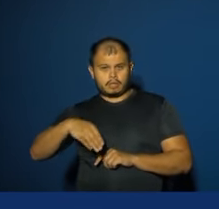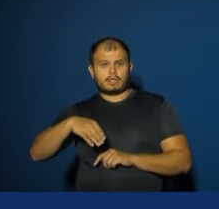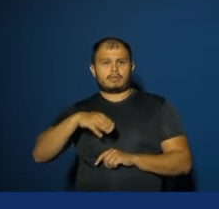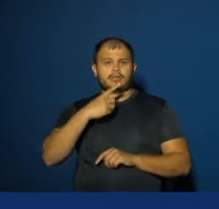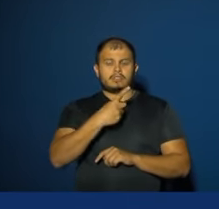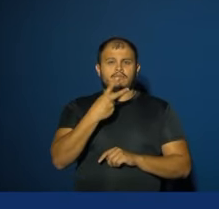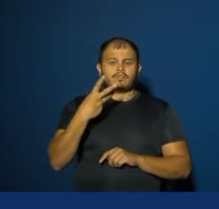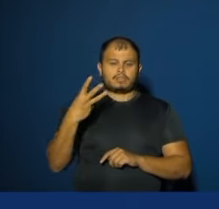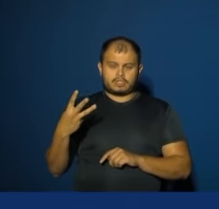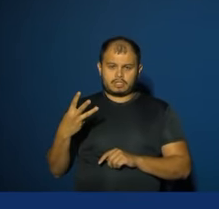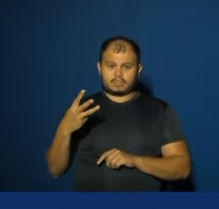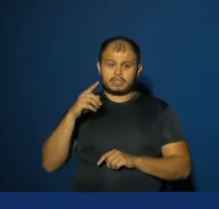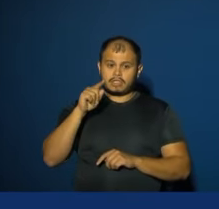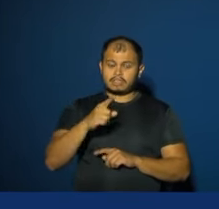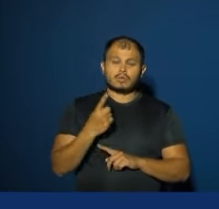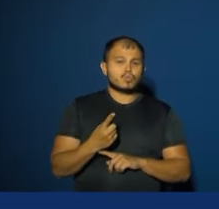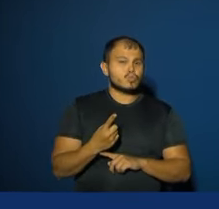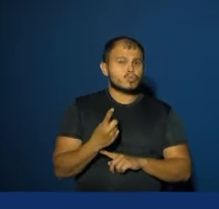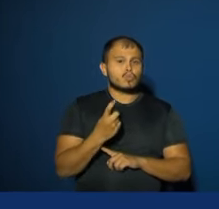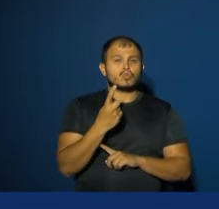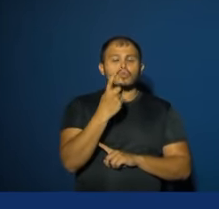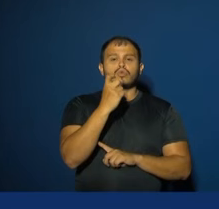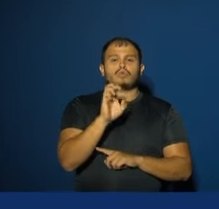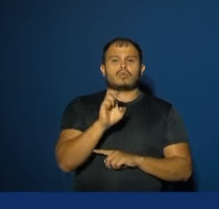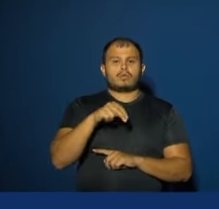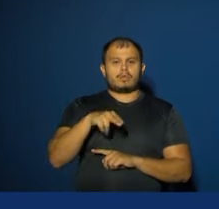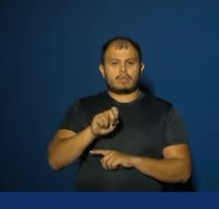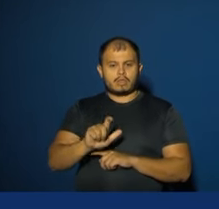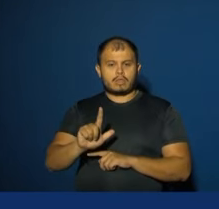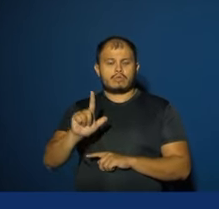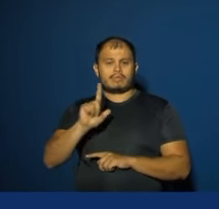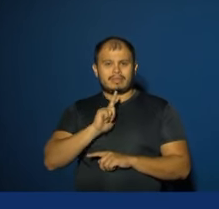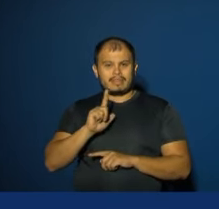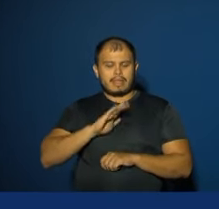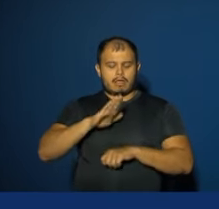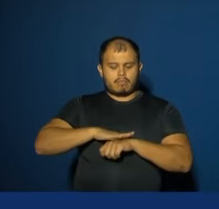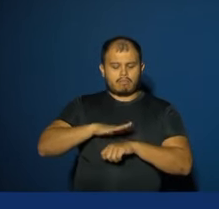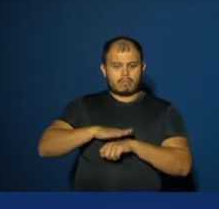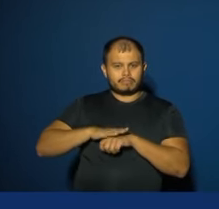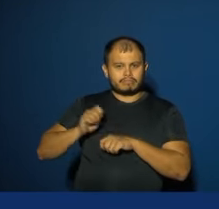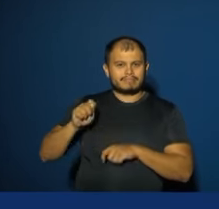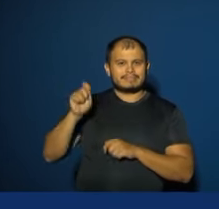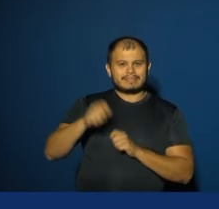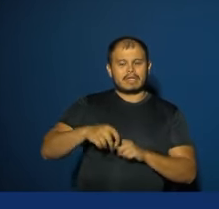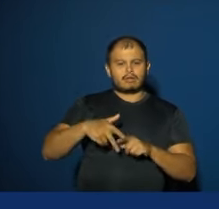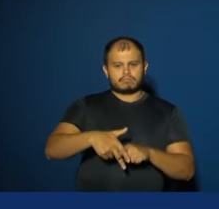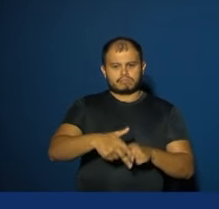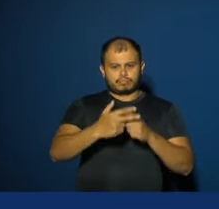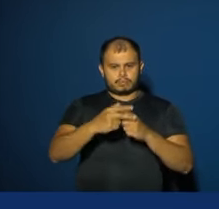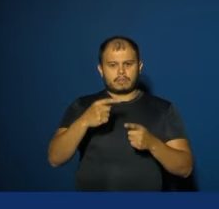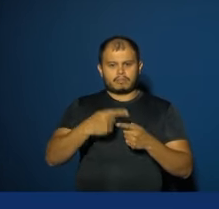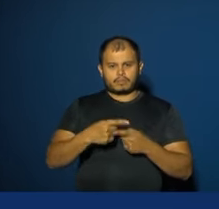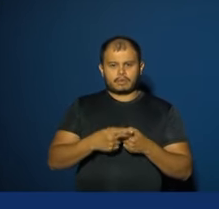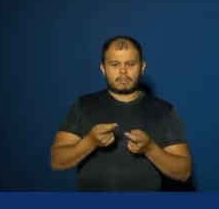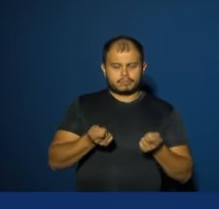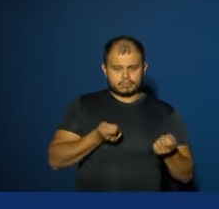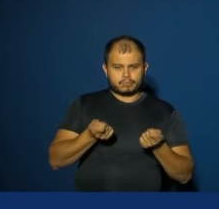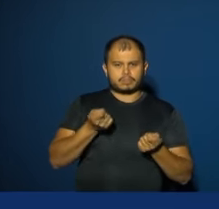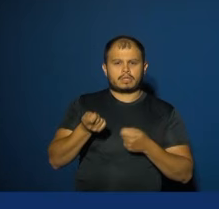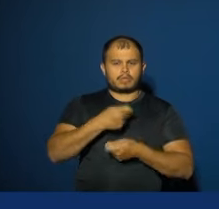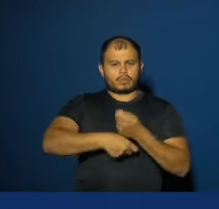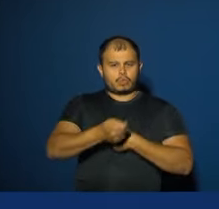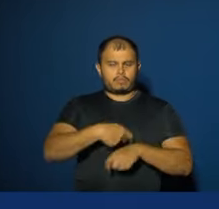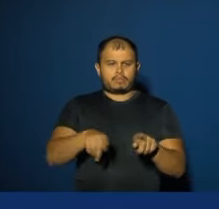123%. Esse é o único segmento que a ANEEL tem o braço para operar, porque ela regula técnica e